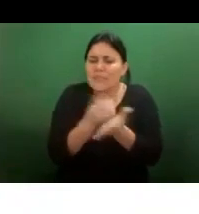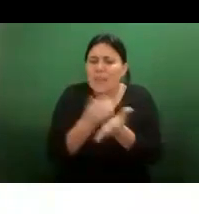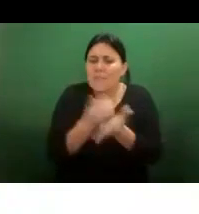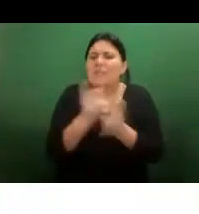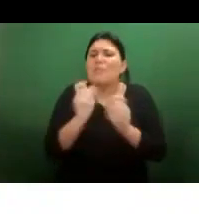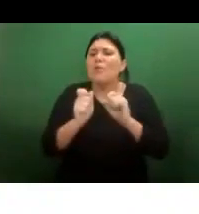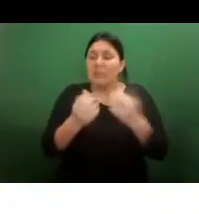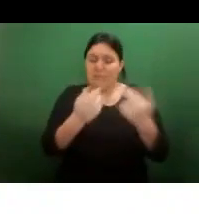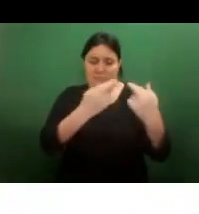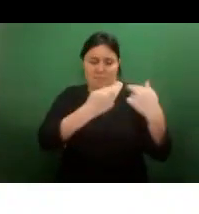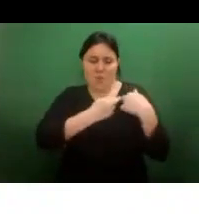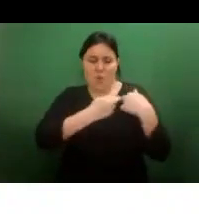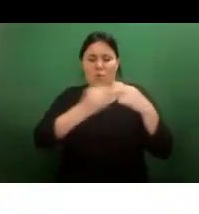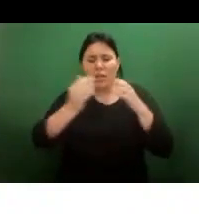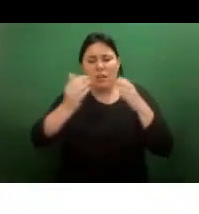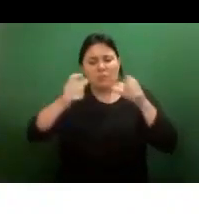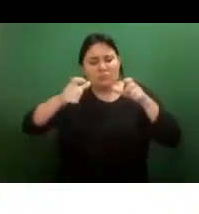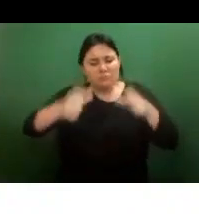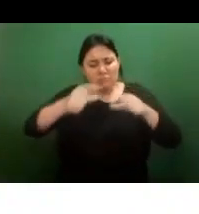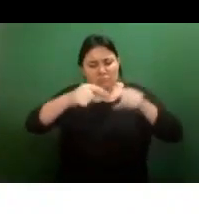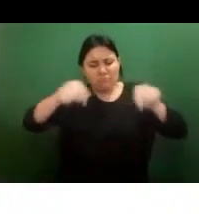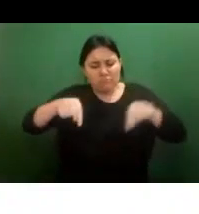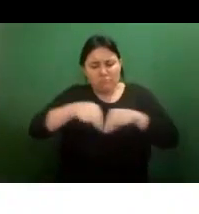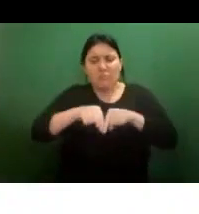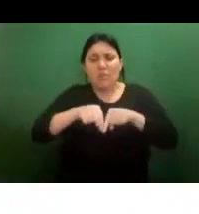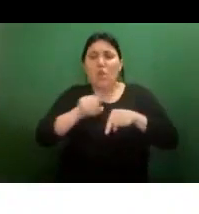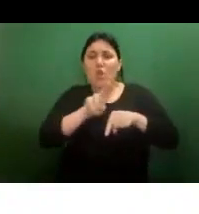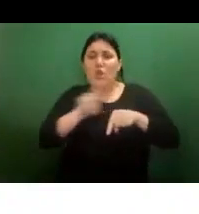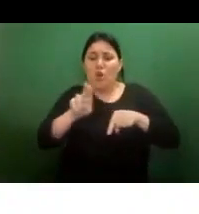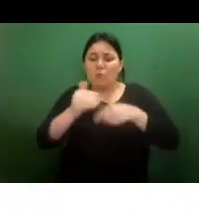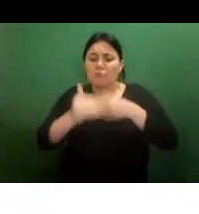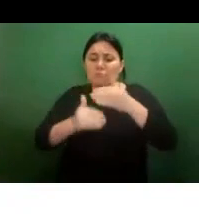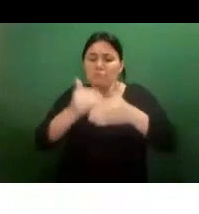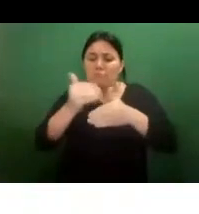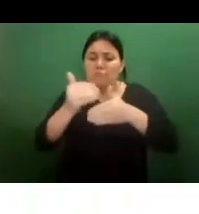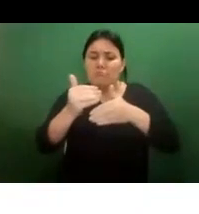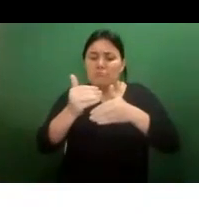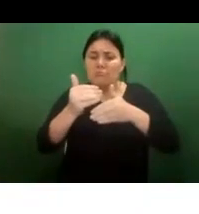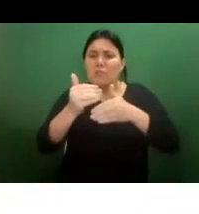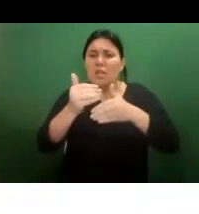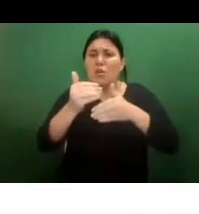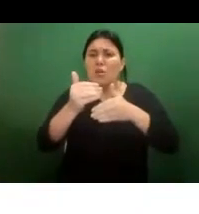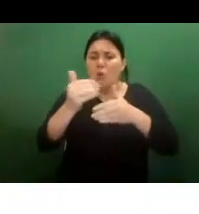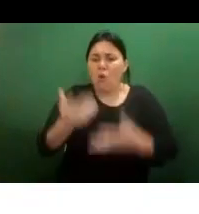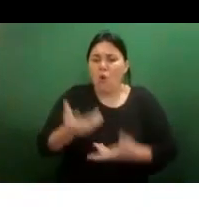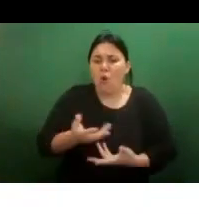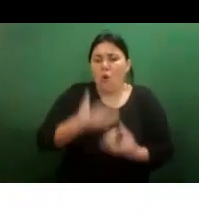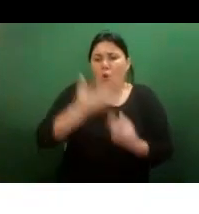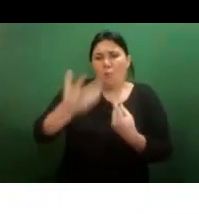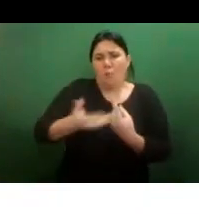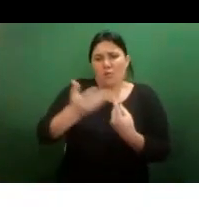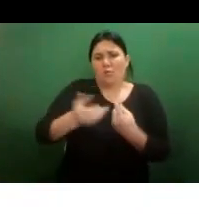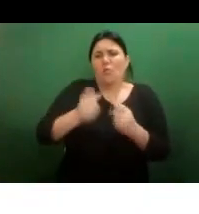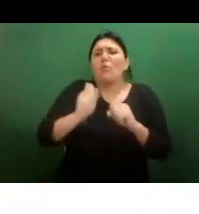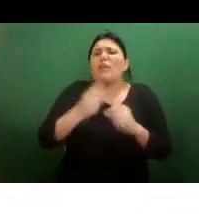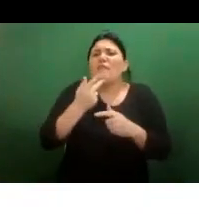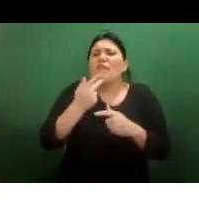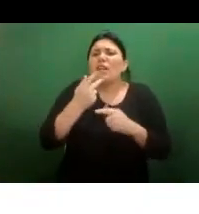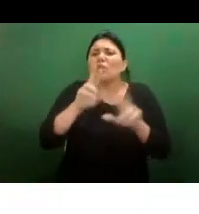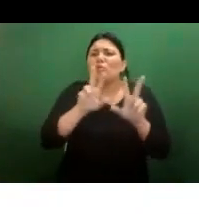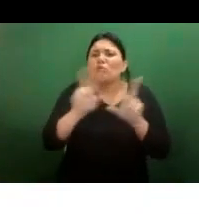sala chamada Desempenho Ocupacional em Tempos de Isolamento Social, para debatermos um pouco sobre as várias questões